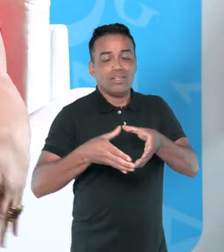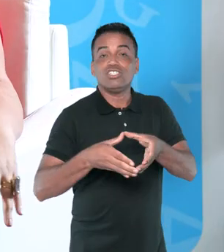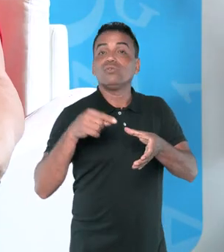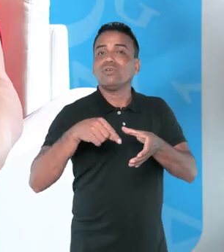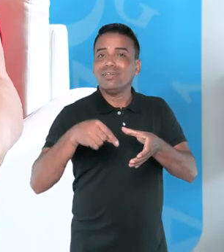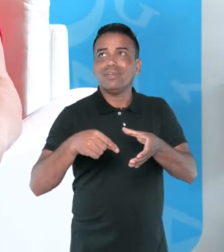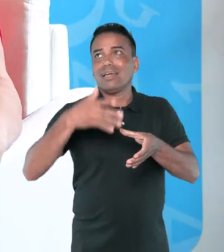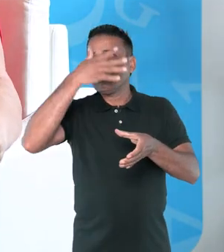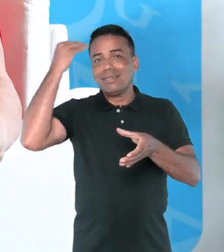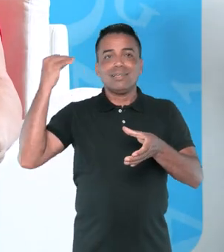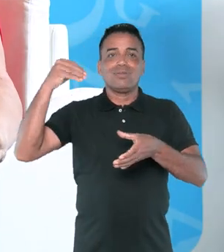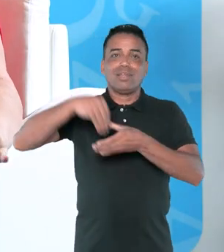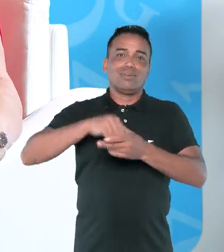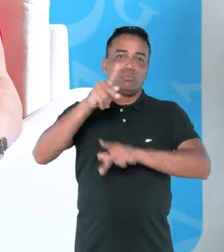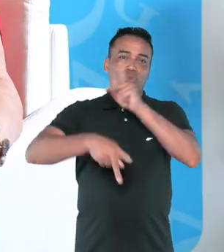esquecendo sobre o Brasil.